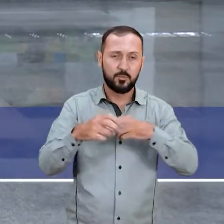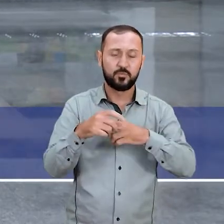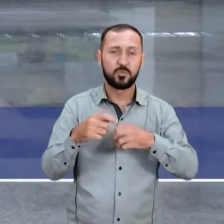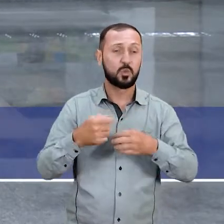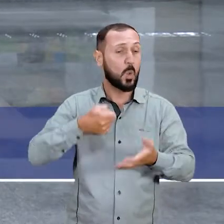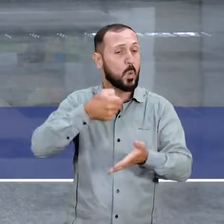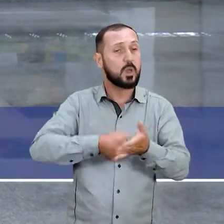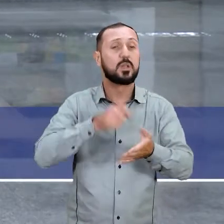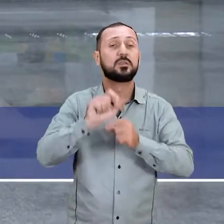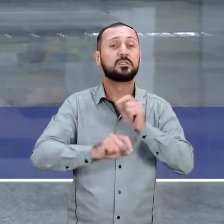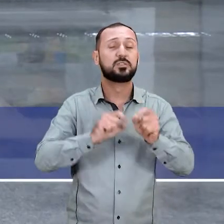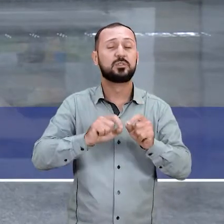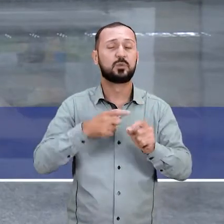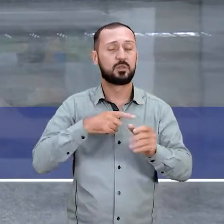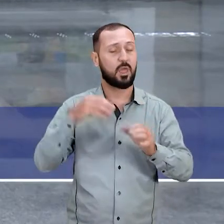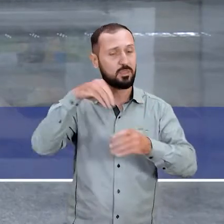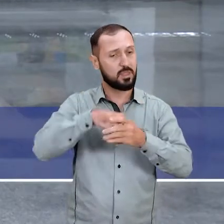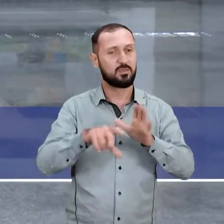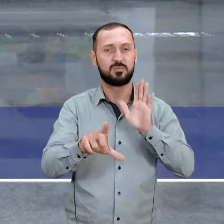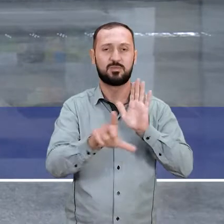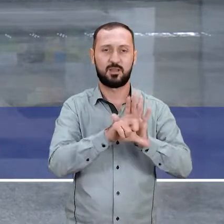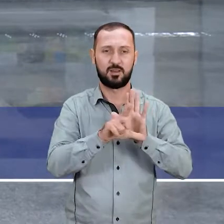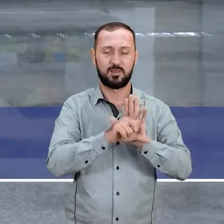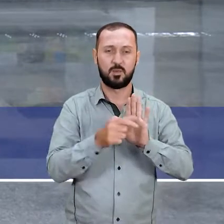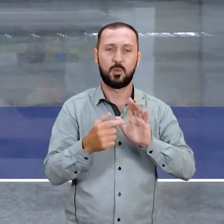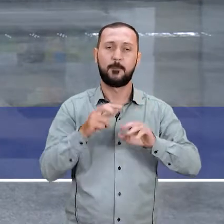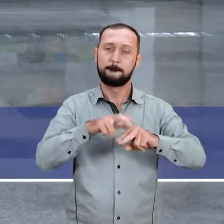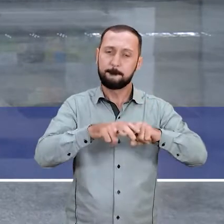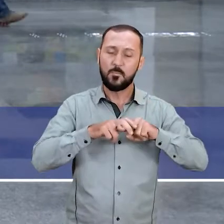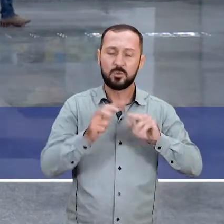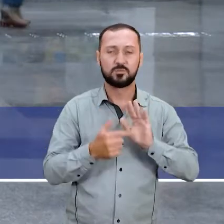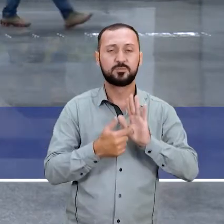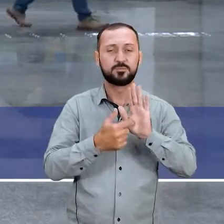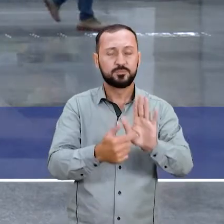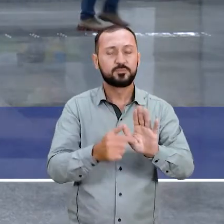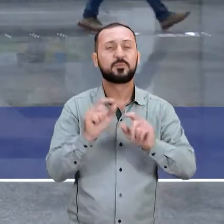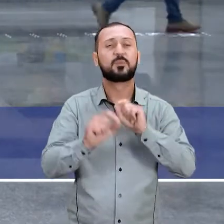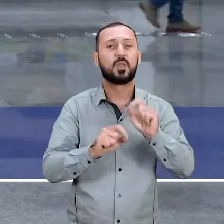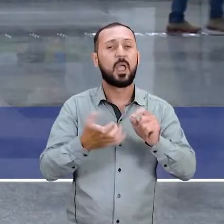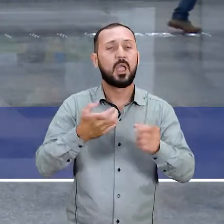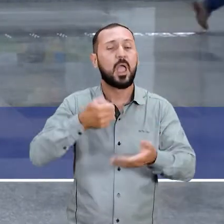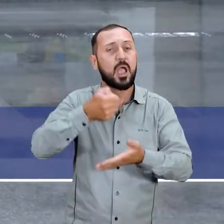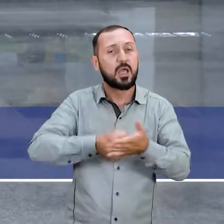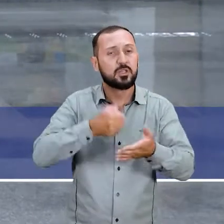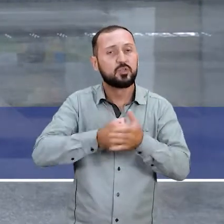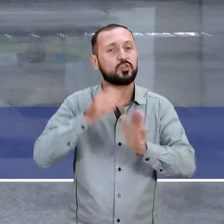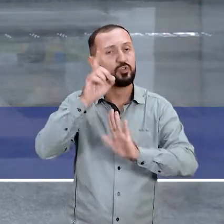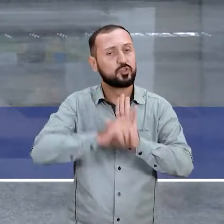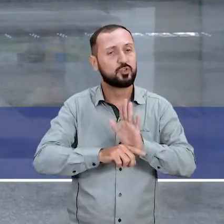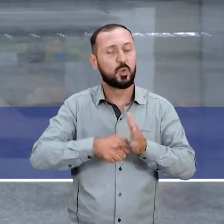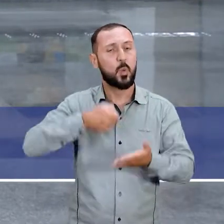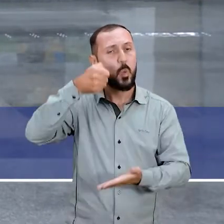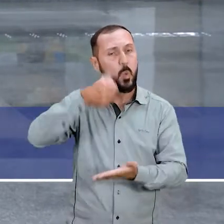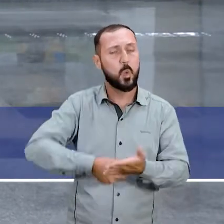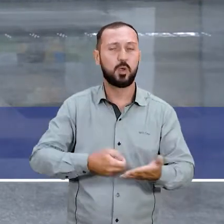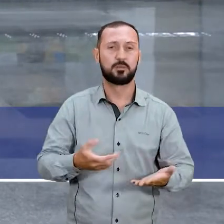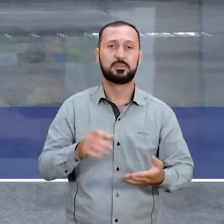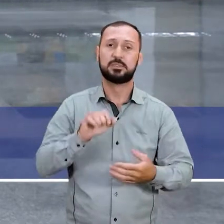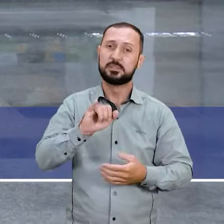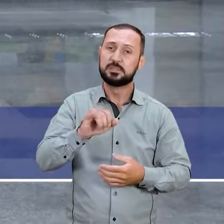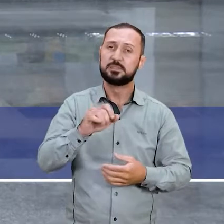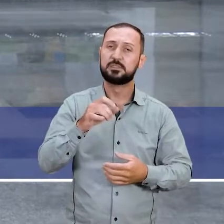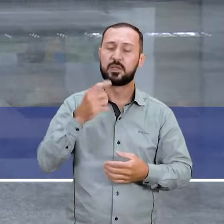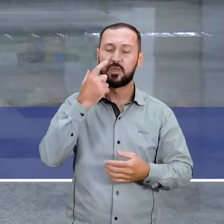o benefício garantido por lei. Por isso, o órgão apresentou essa demanda à frente, visando garantir que o direito seja